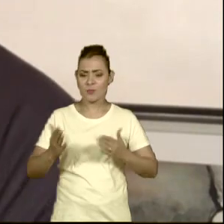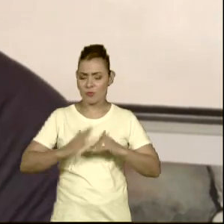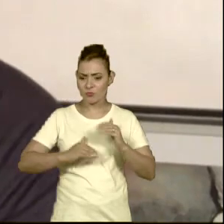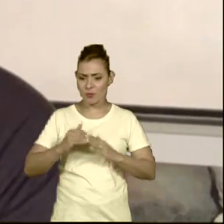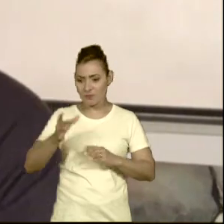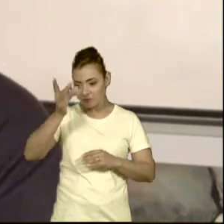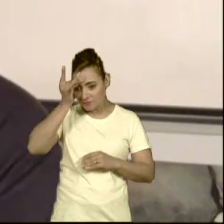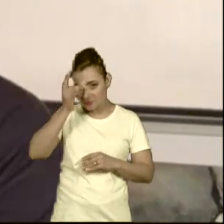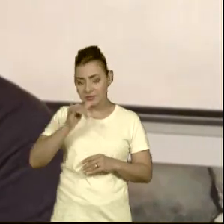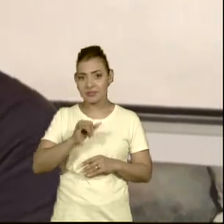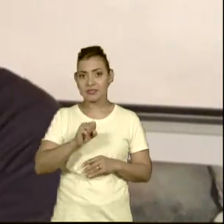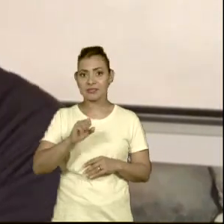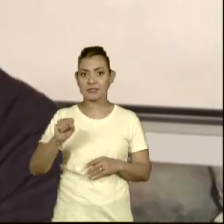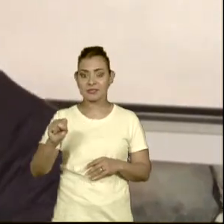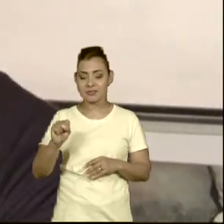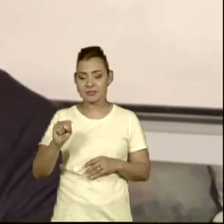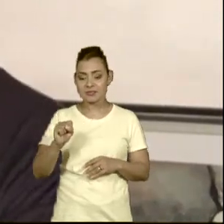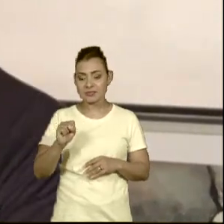Isis, tá.